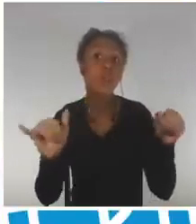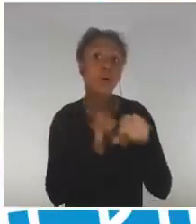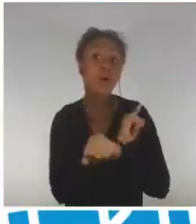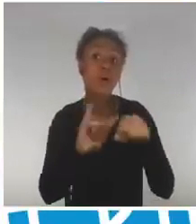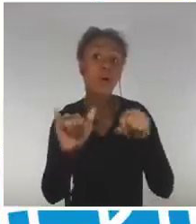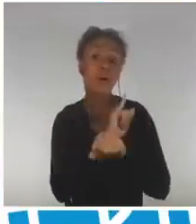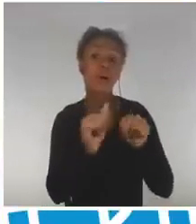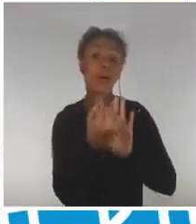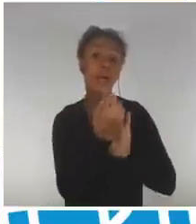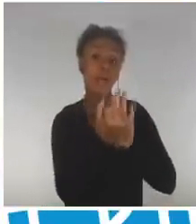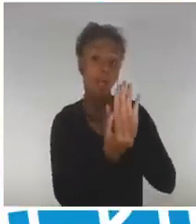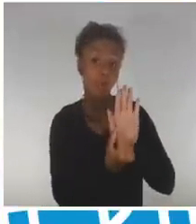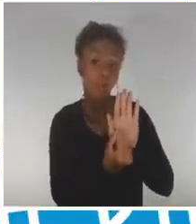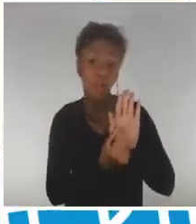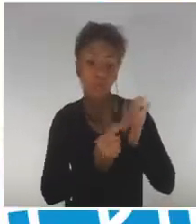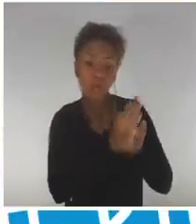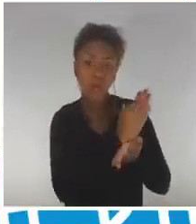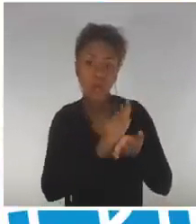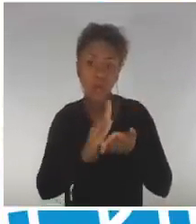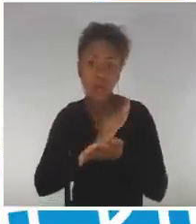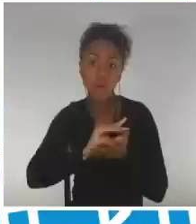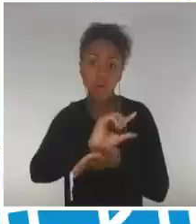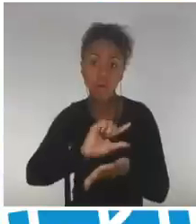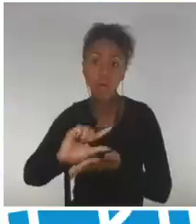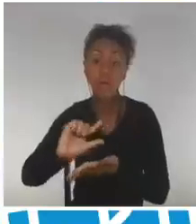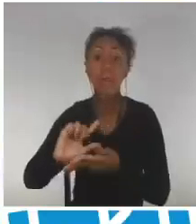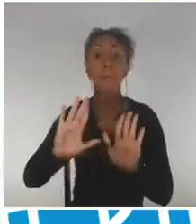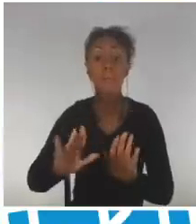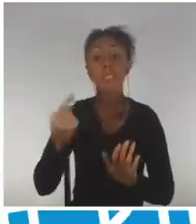os resultados do último IDEB